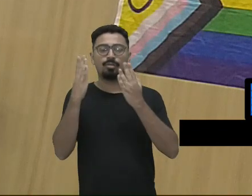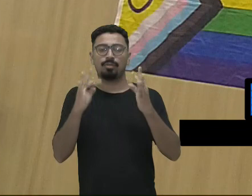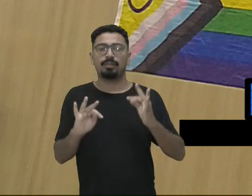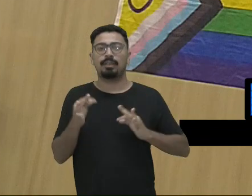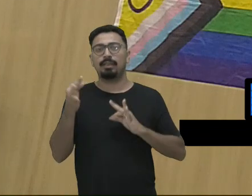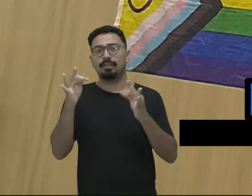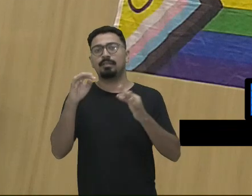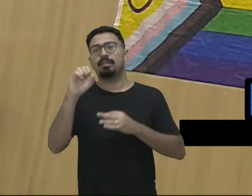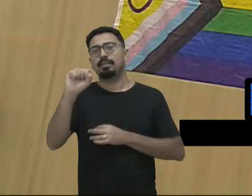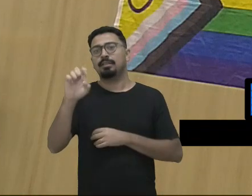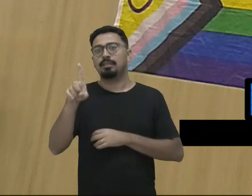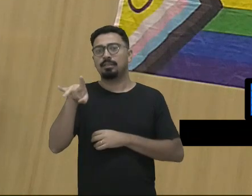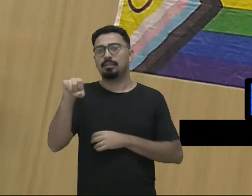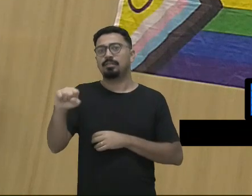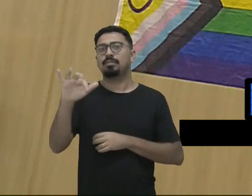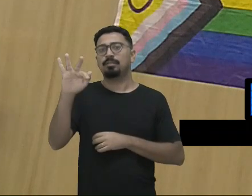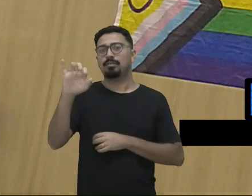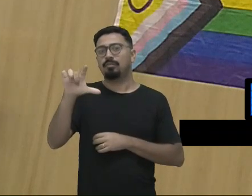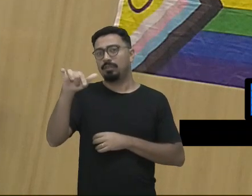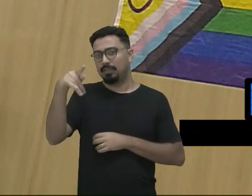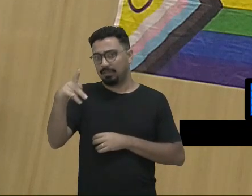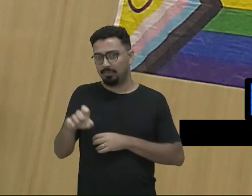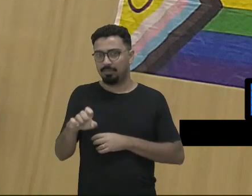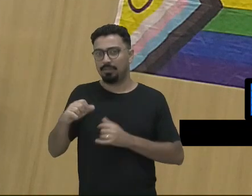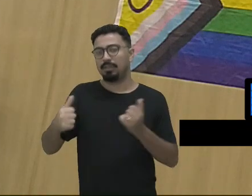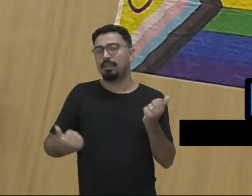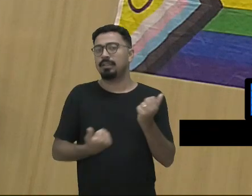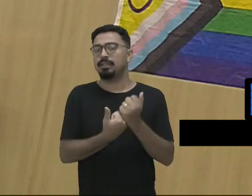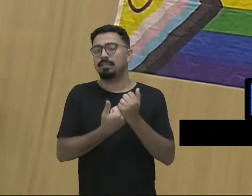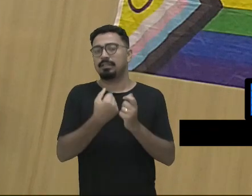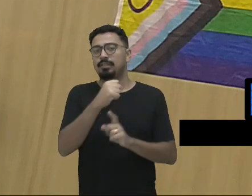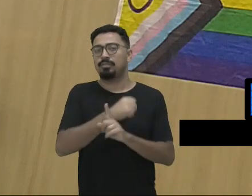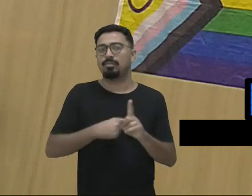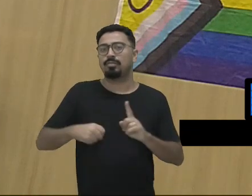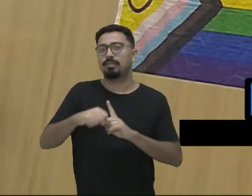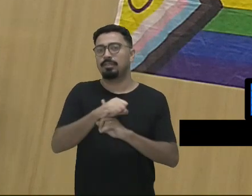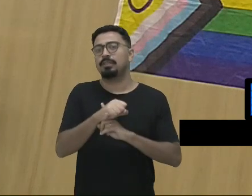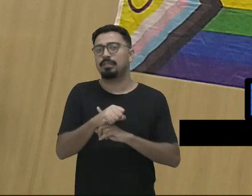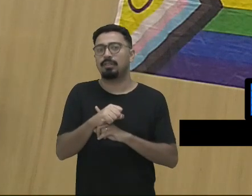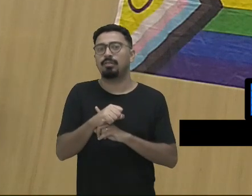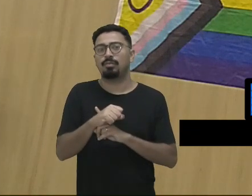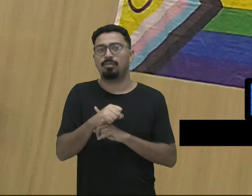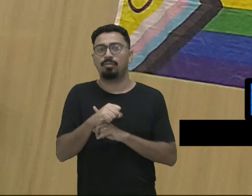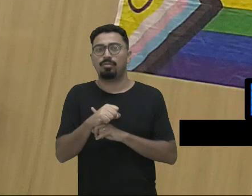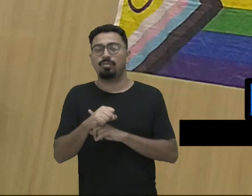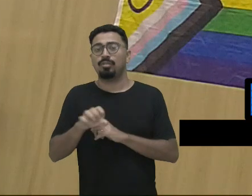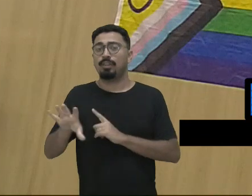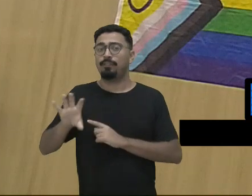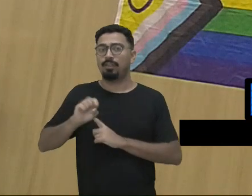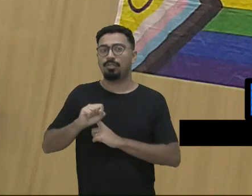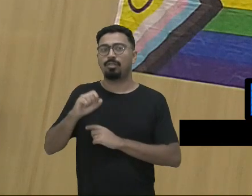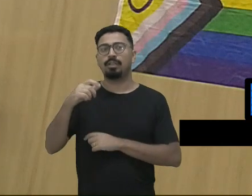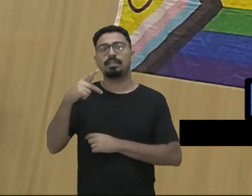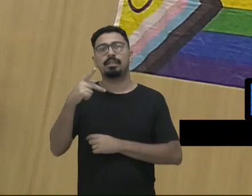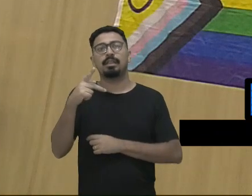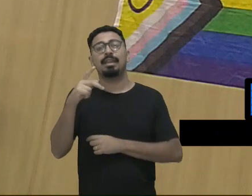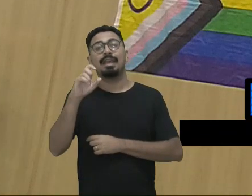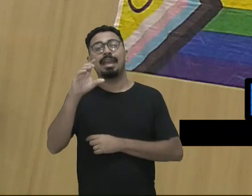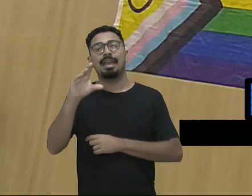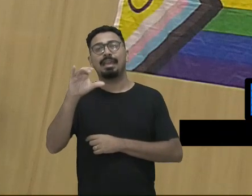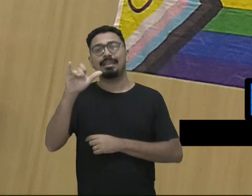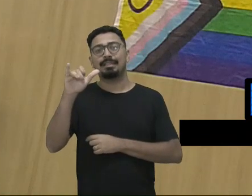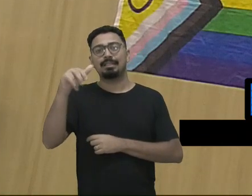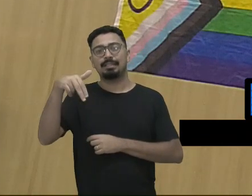da CEDIS, Felipe Benites, assistente social do Ambulatório Municipal de Infectologia, Cíntia Prado. E a